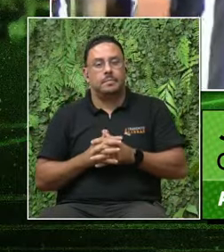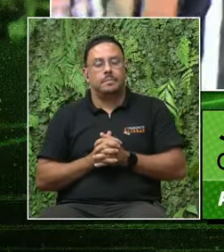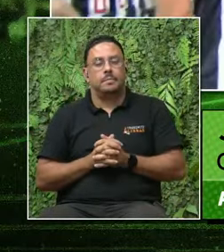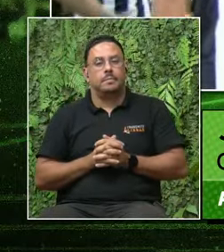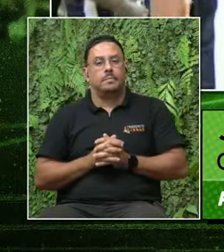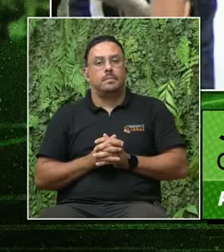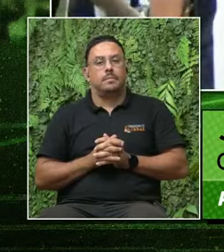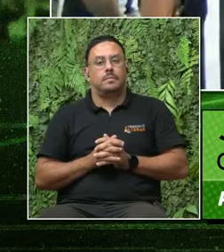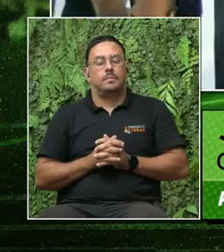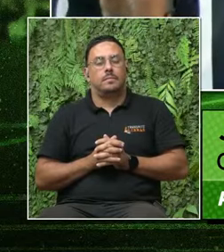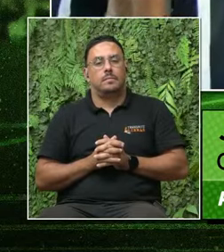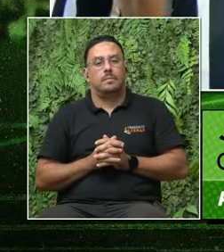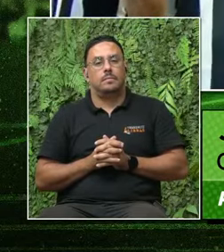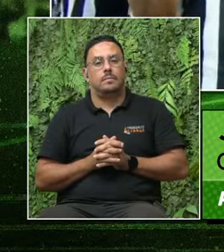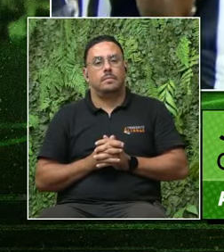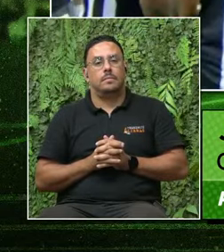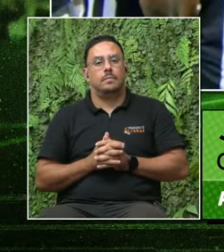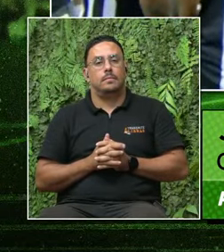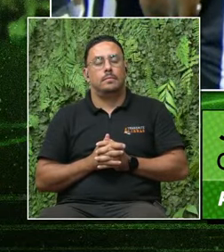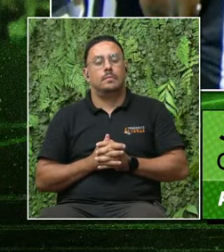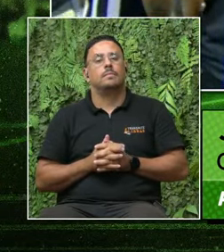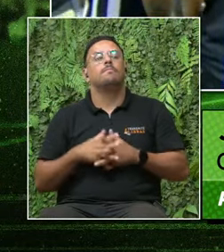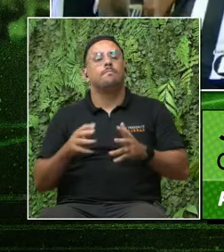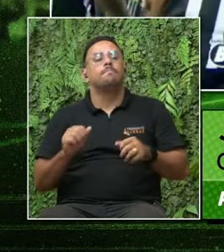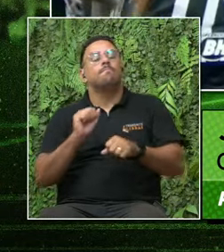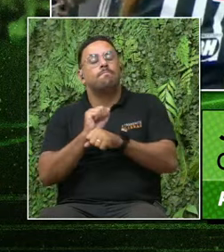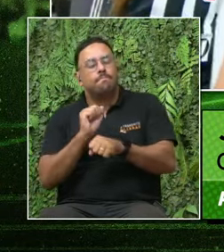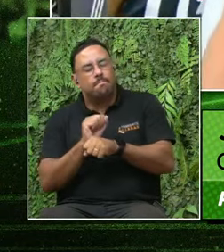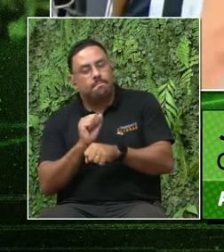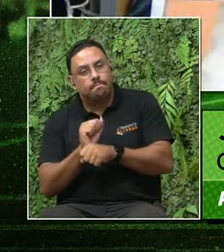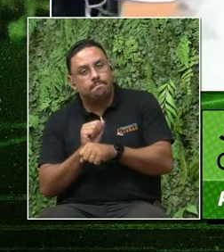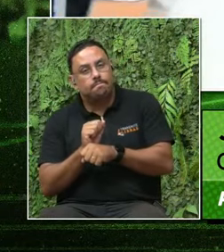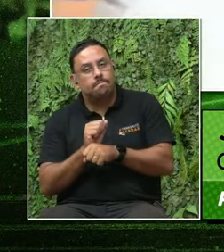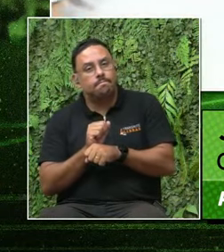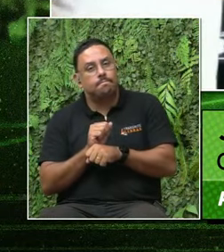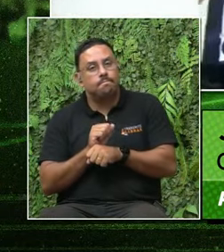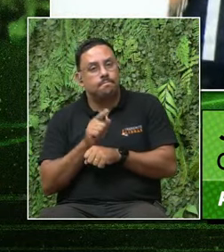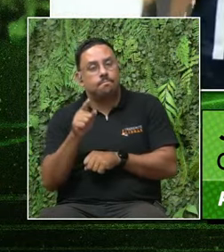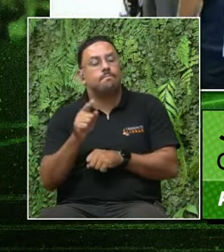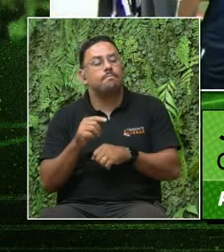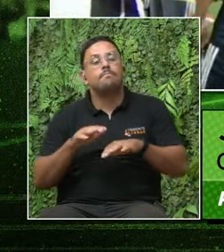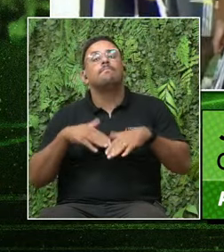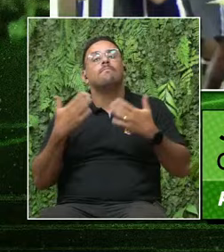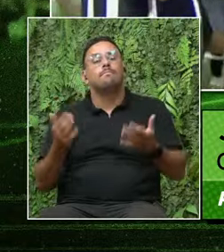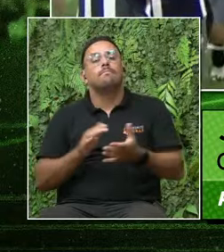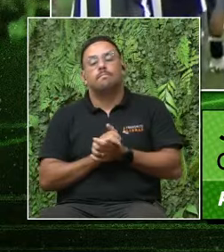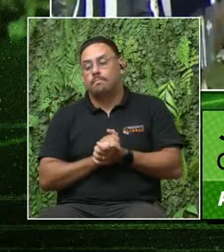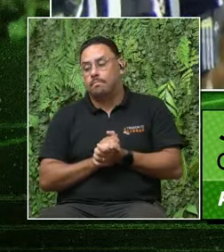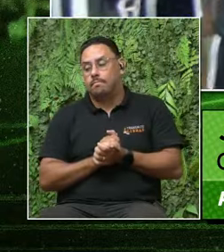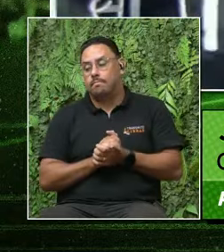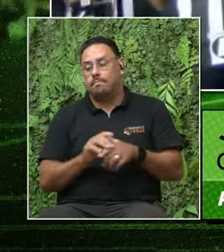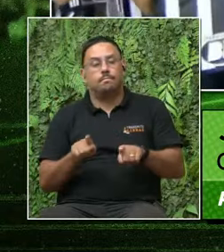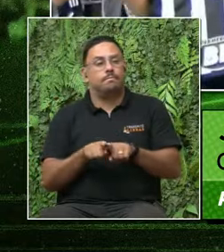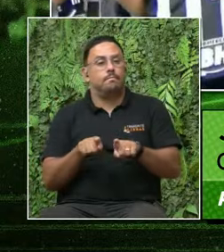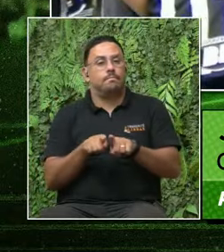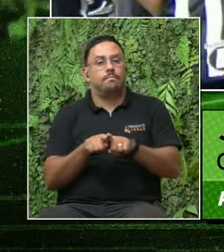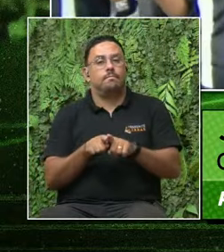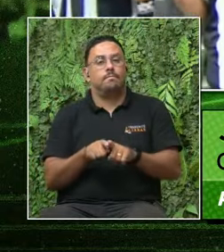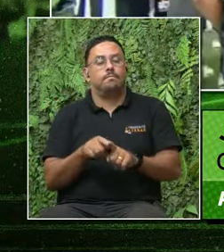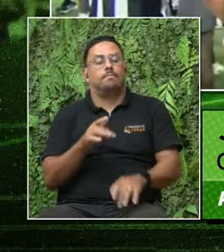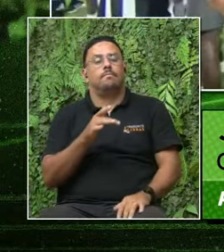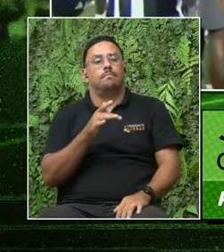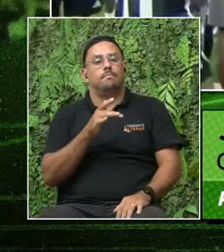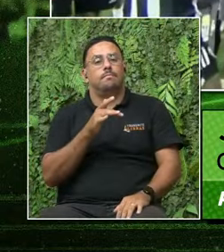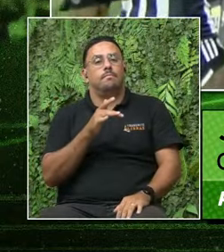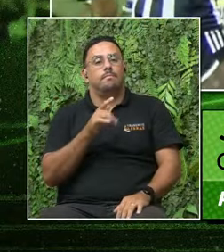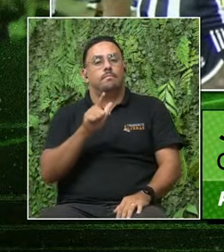falar com os caras por aqui tá enquanto você vai se posicionando aí seguinte o Lucas T chegando por aqui segue aí